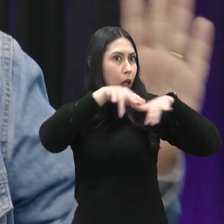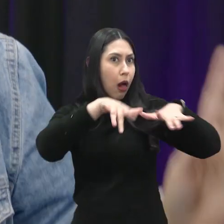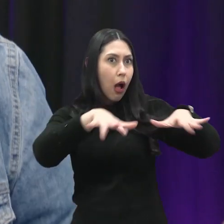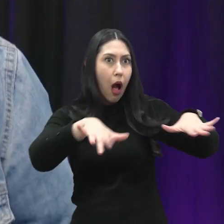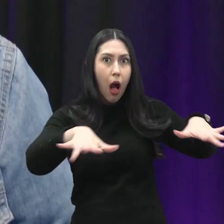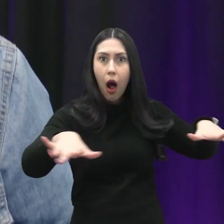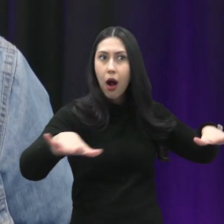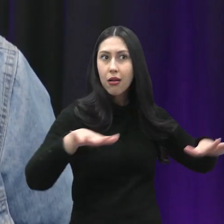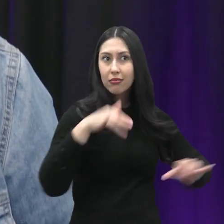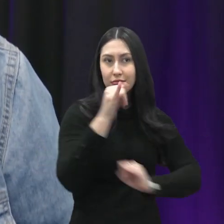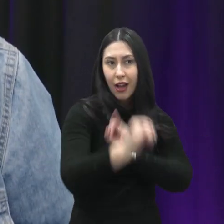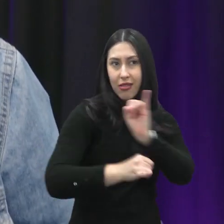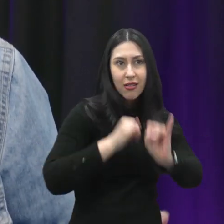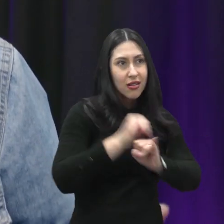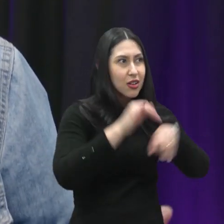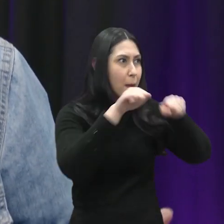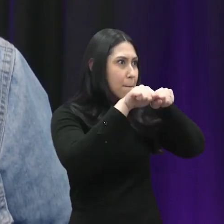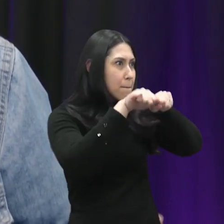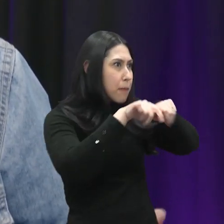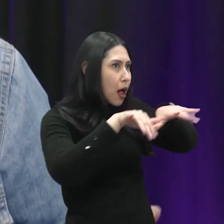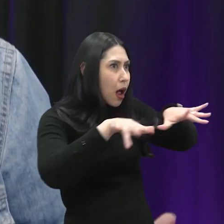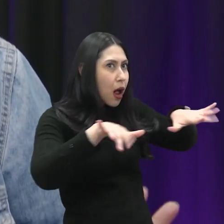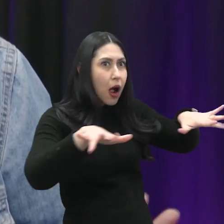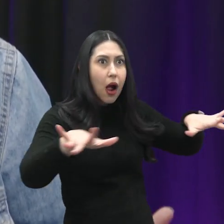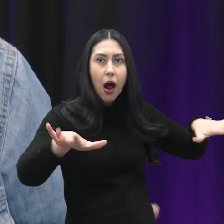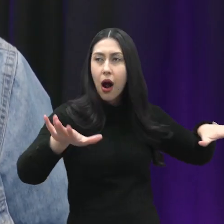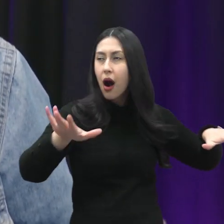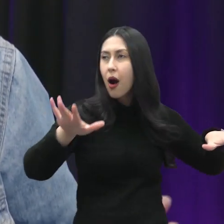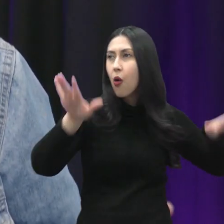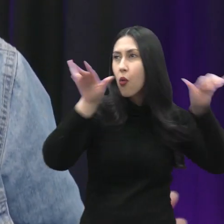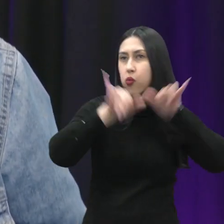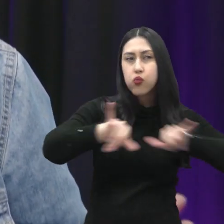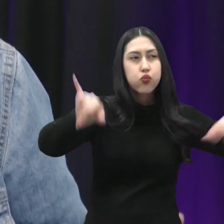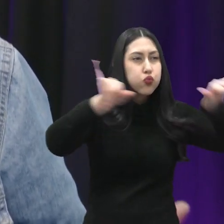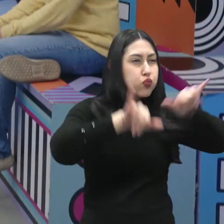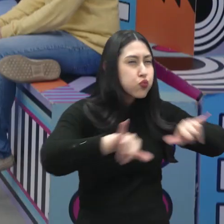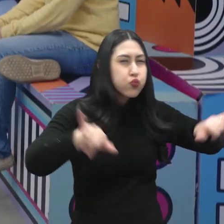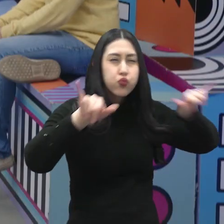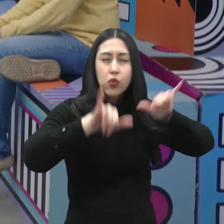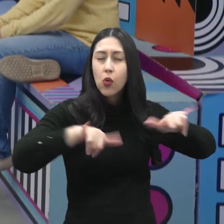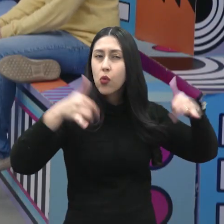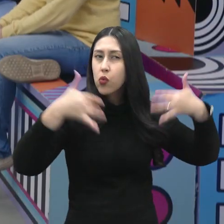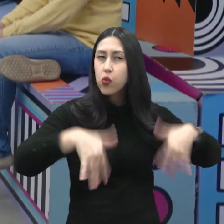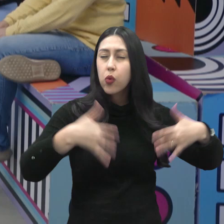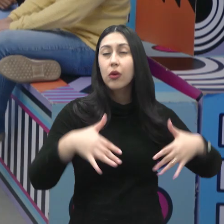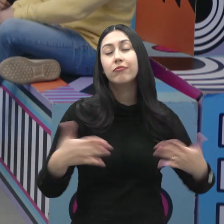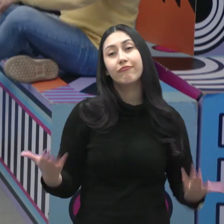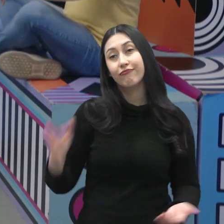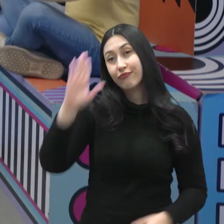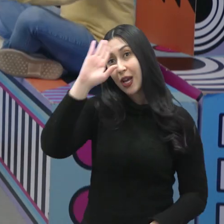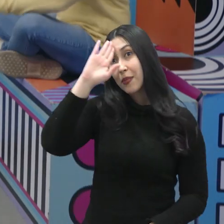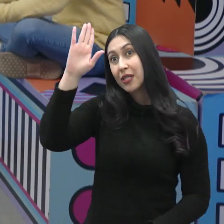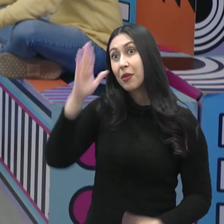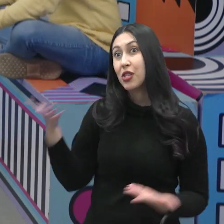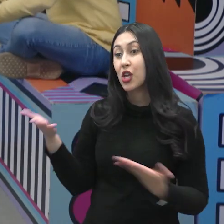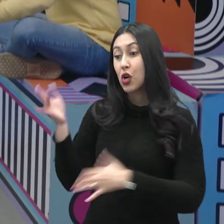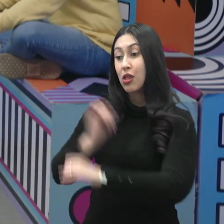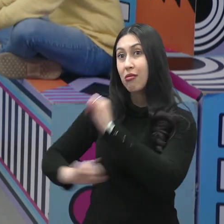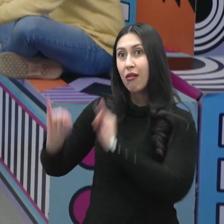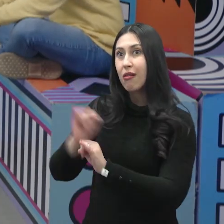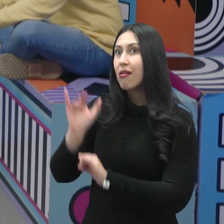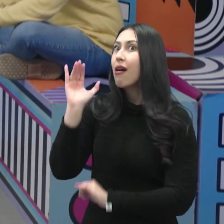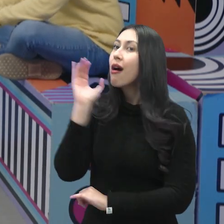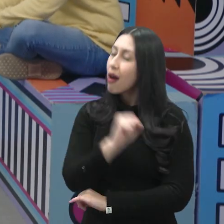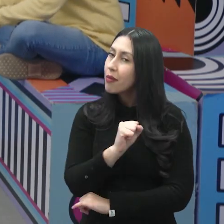vira um fenômeno assim de comunicação fora de série, especialmente, né? Por causa da agilidade da internet,